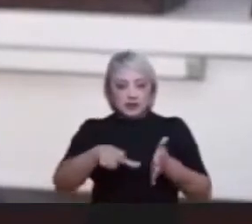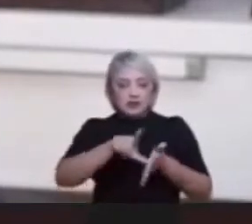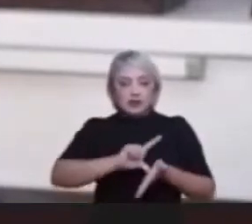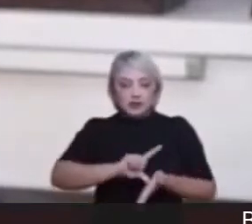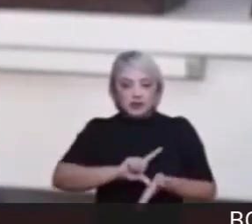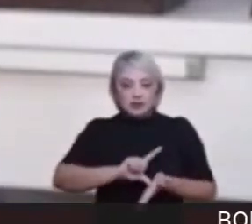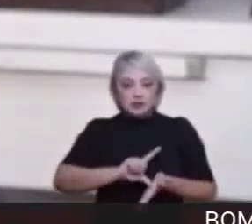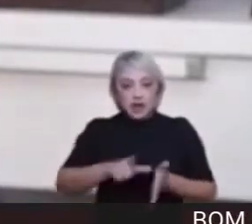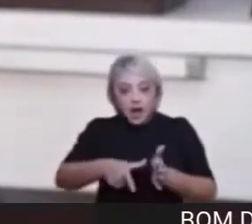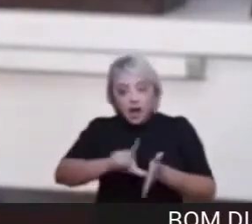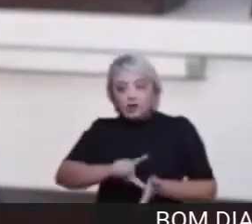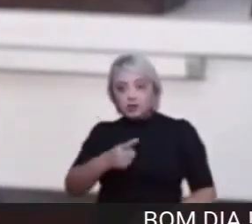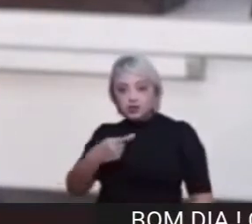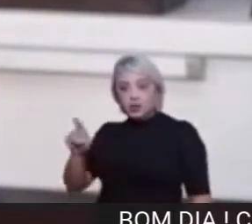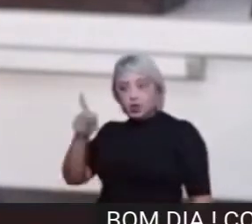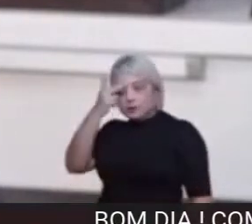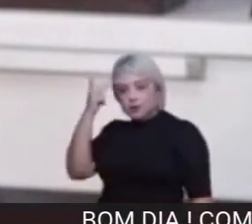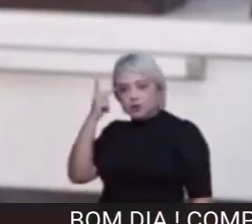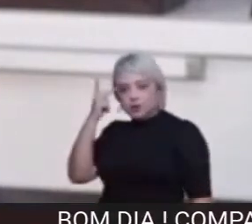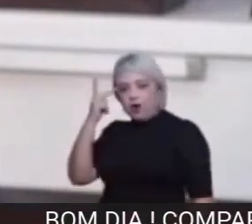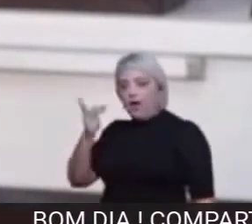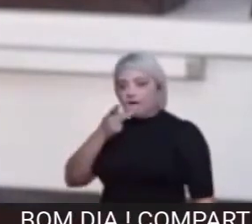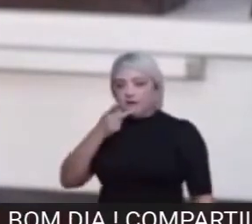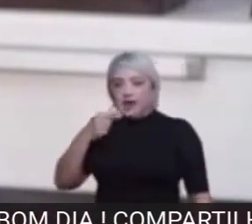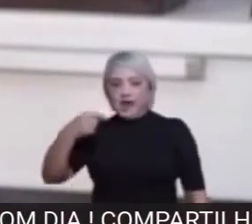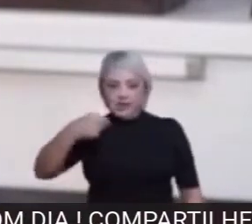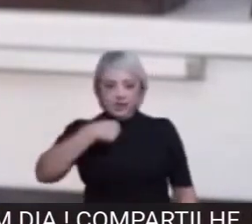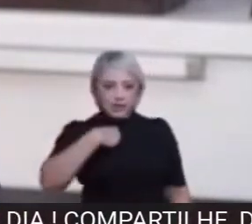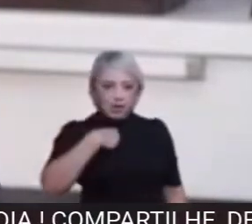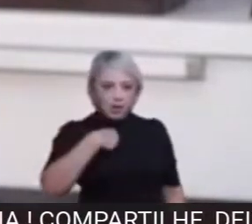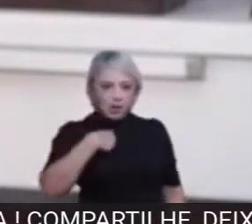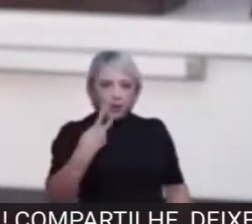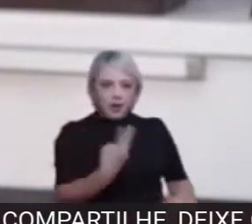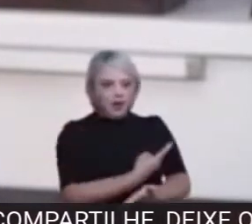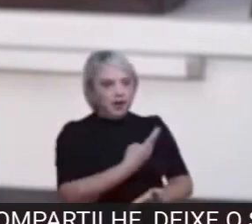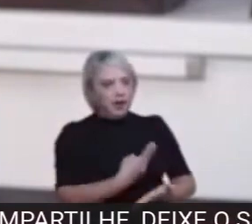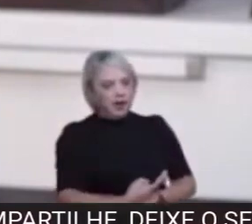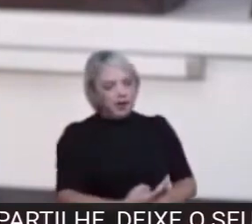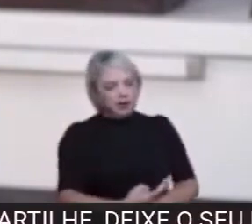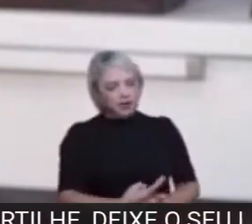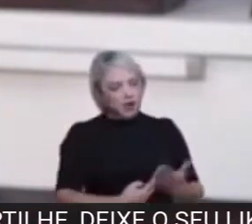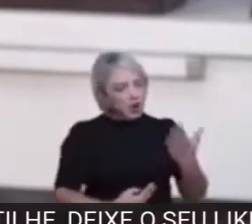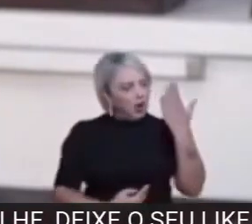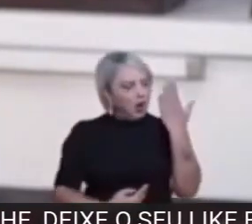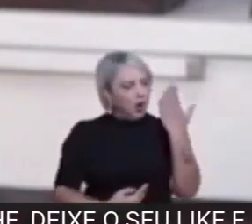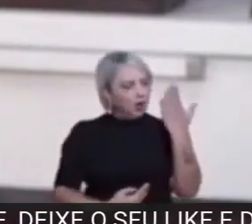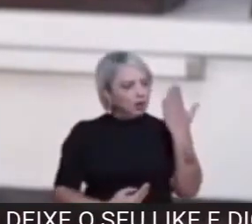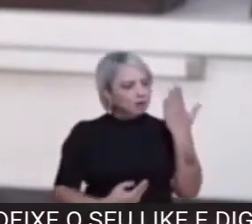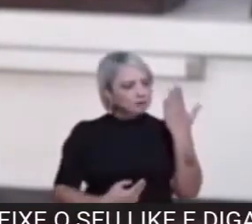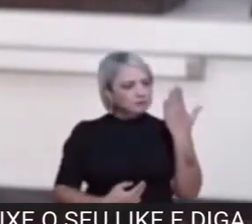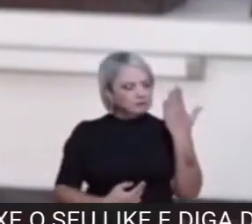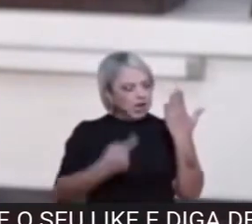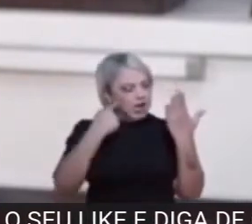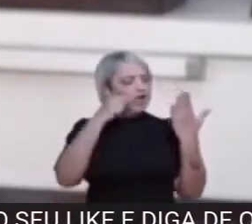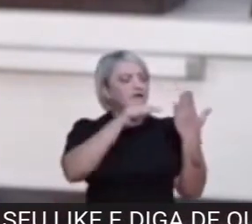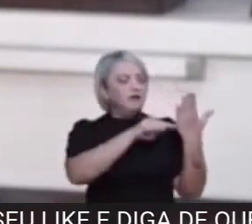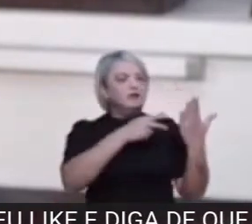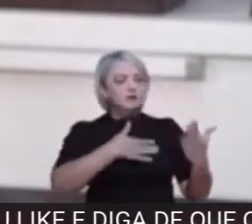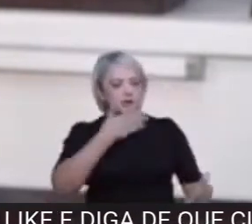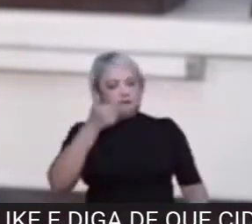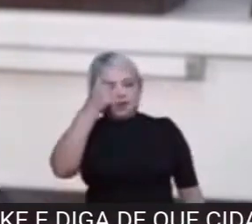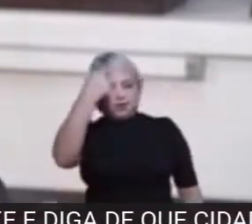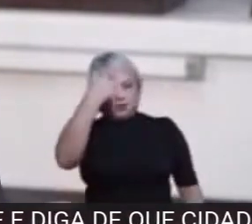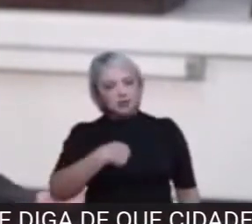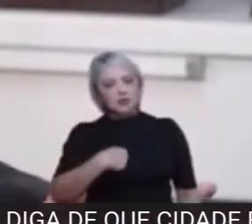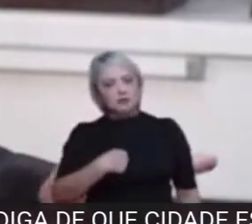Antes de alguém dizer que eu cometi um ilícito, olhe no espelho com a sua própria cara e veja se você é melhor do que eu.